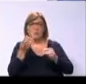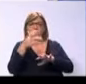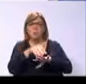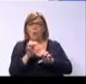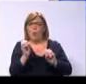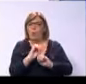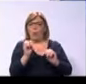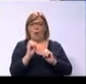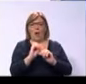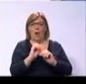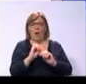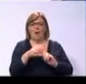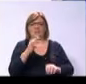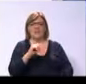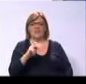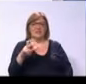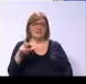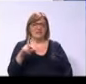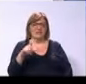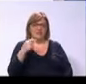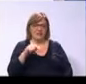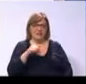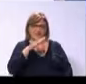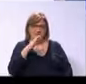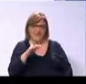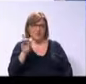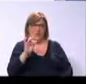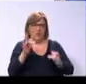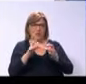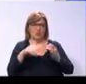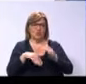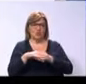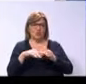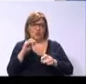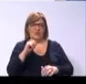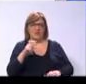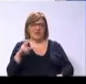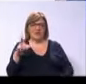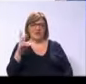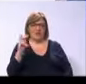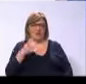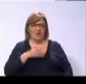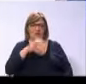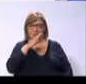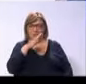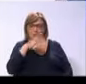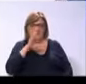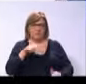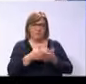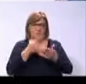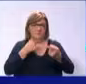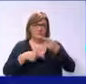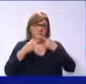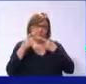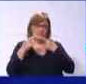e foi o salvador para dizer que de facto não contactou o jogador lançou o repto ao santa clara para apresentar queixa